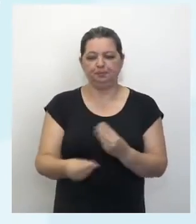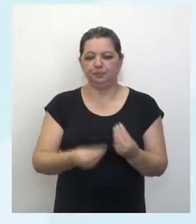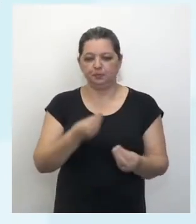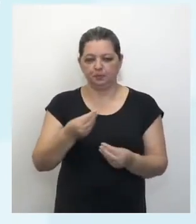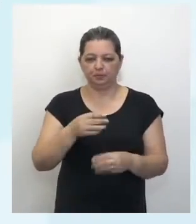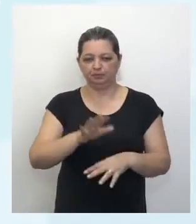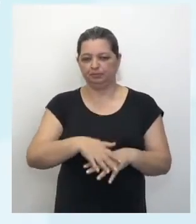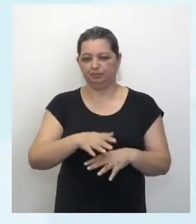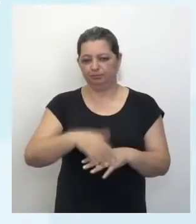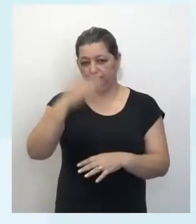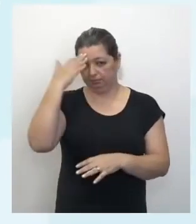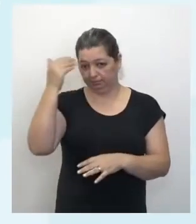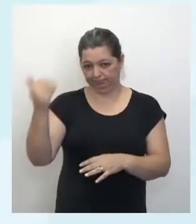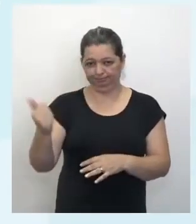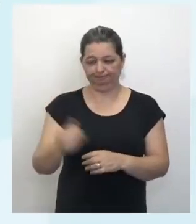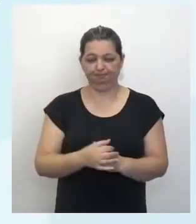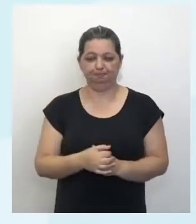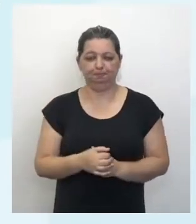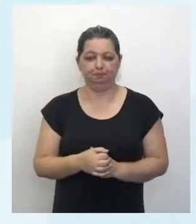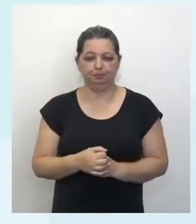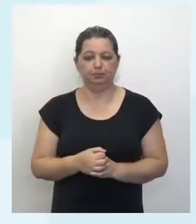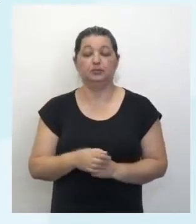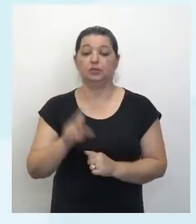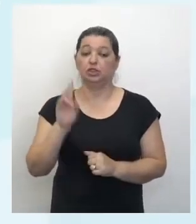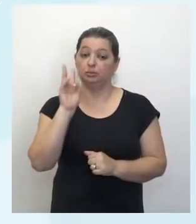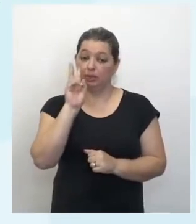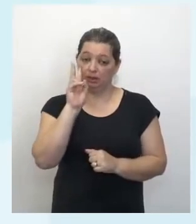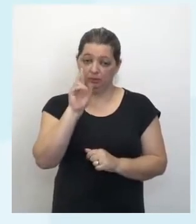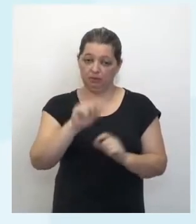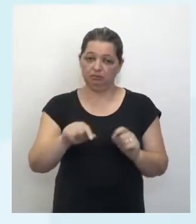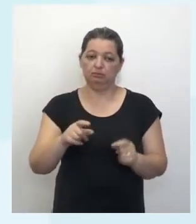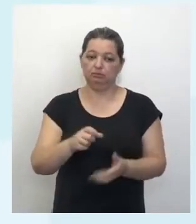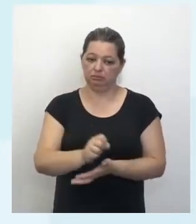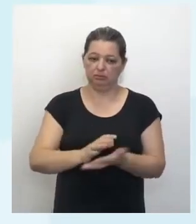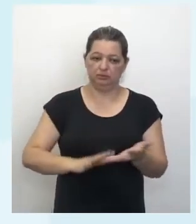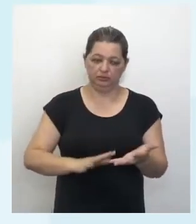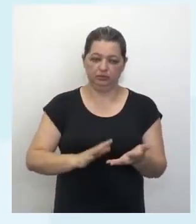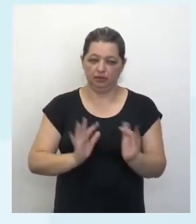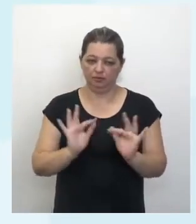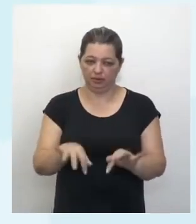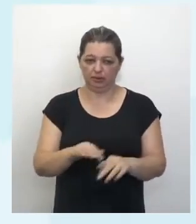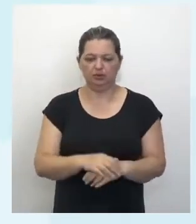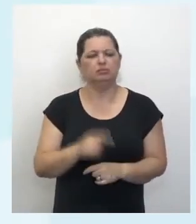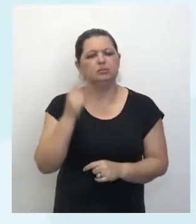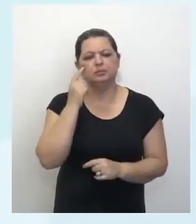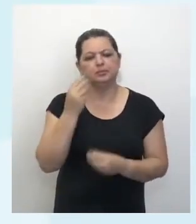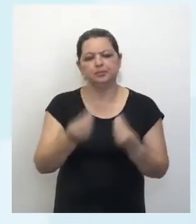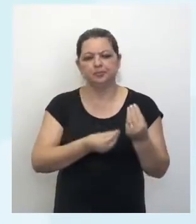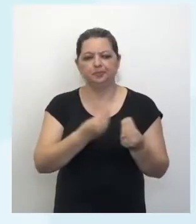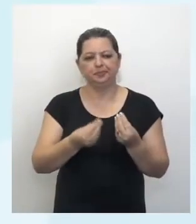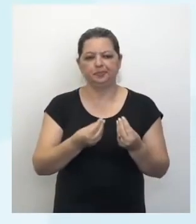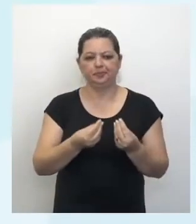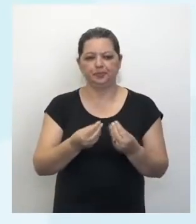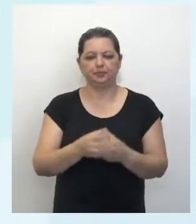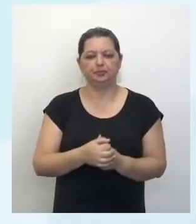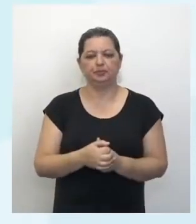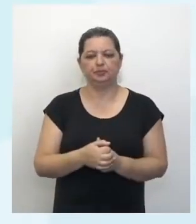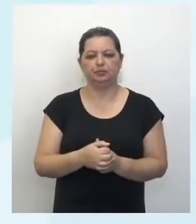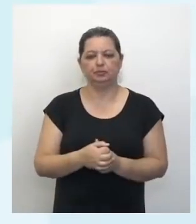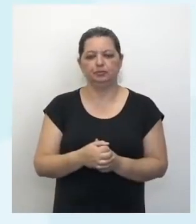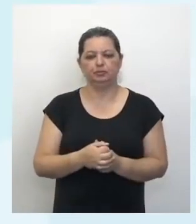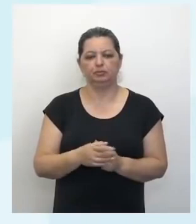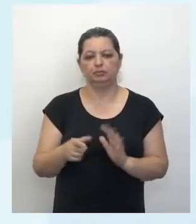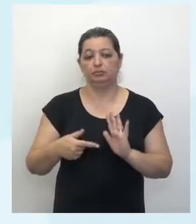vou começar para vocês esse problema só para relembrar, tá? E aí vocês vão terminar. Então, vamos pensar o seguinte, ó, eu coloquei aqui